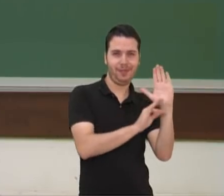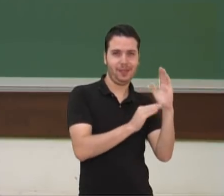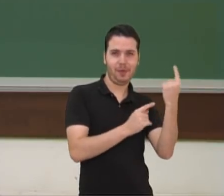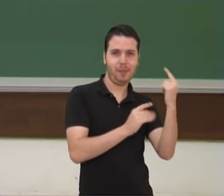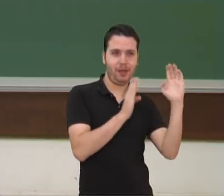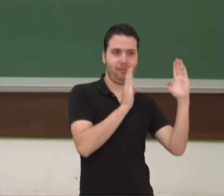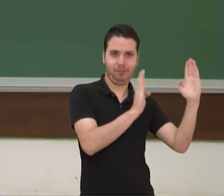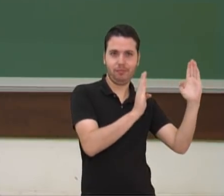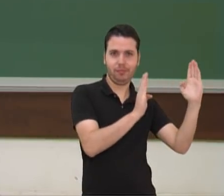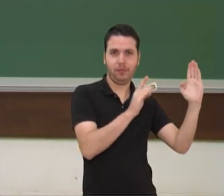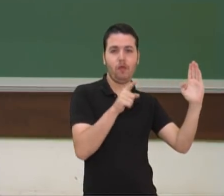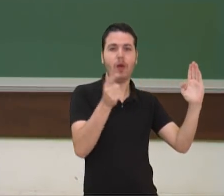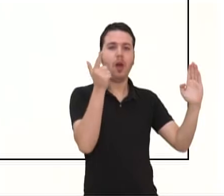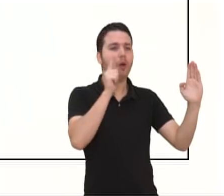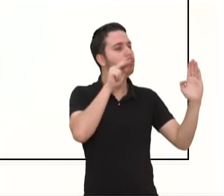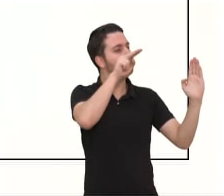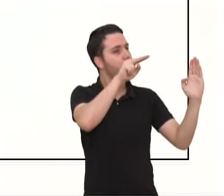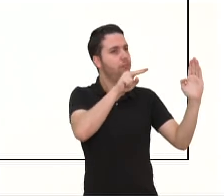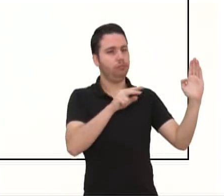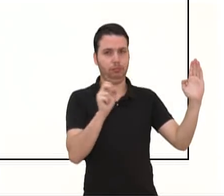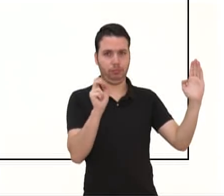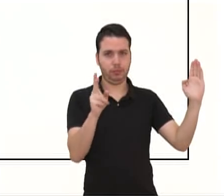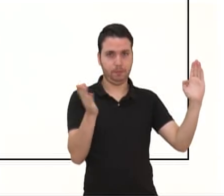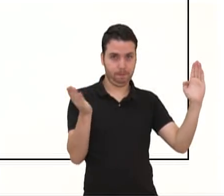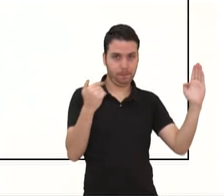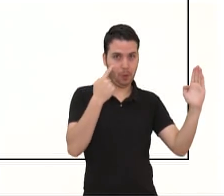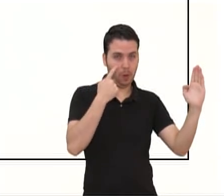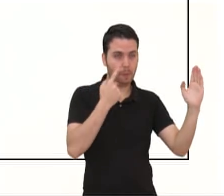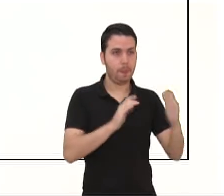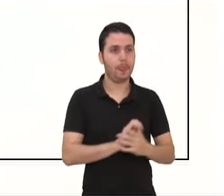você ter o texto disponível aí, ok? Vamos lá?